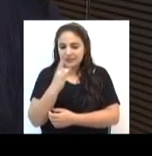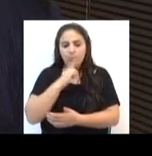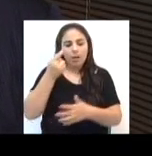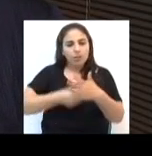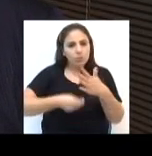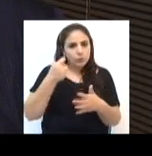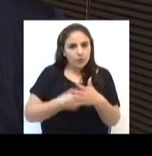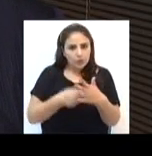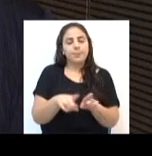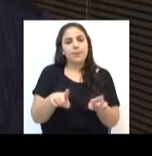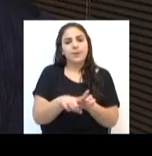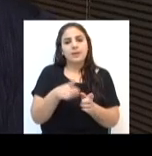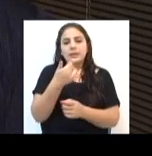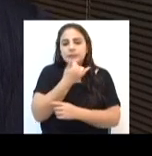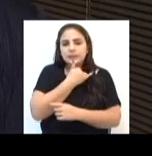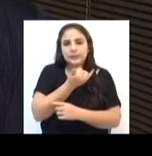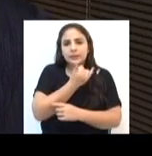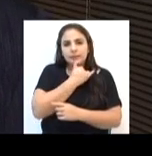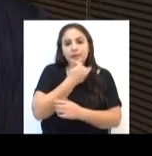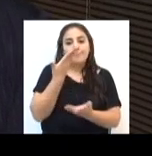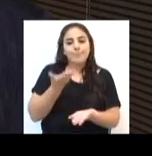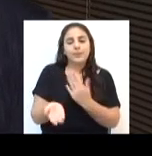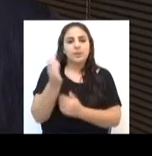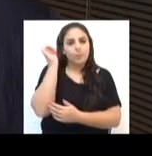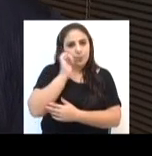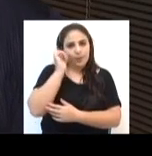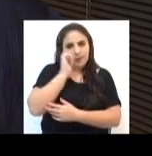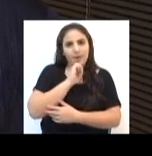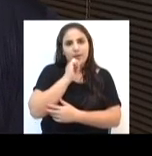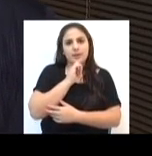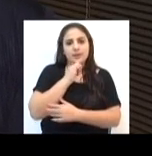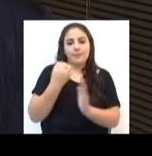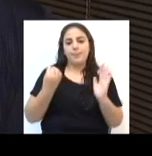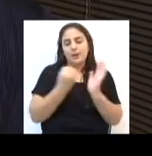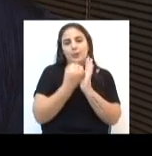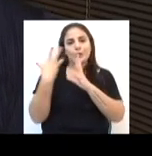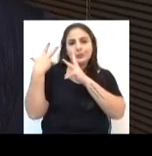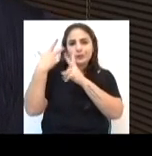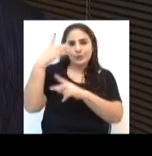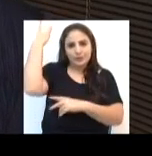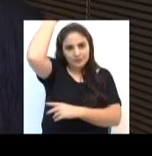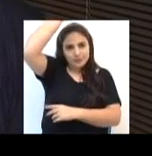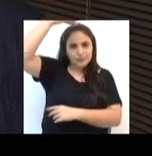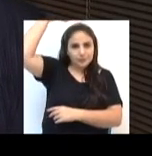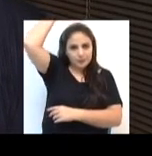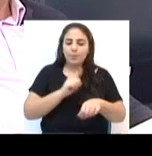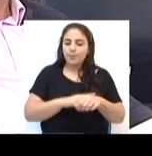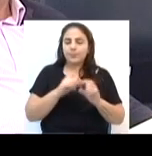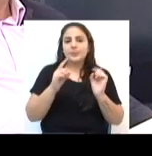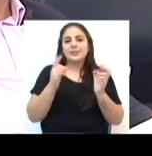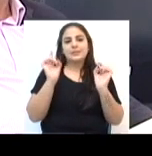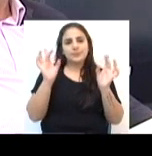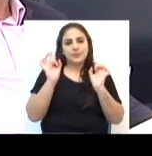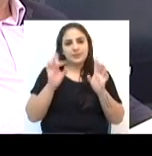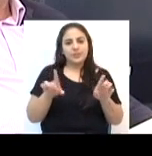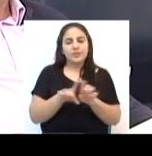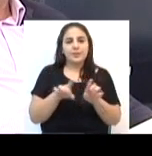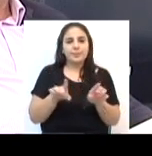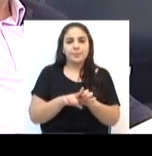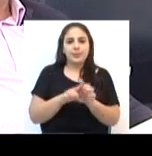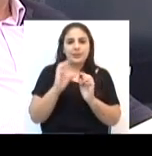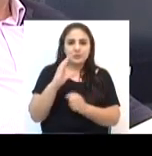é um tema novo, não é um tema de agora. Mas o que acontece? Com o advento do ECA, do Estatuto da